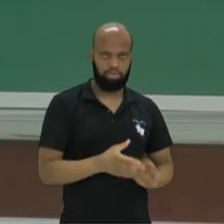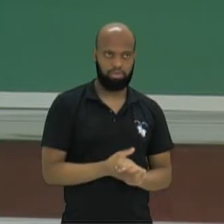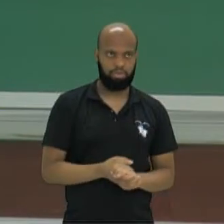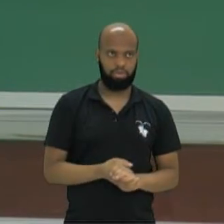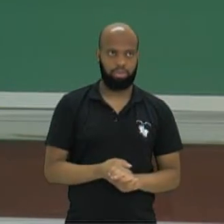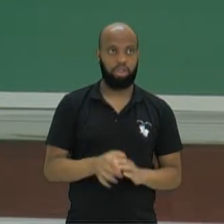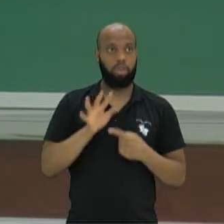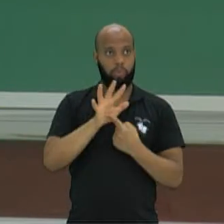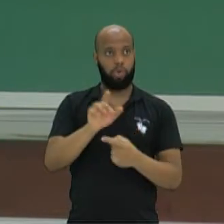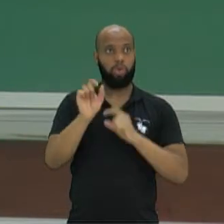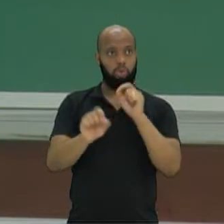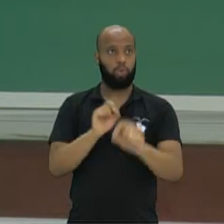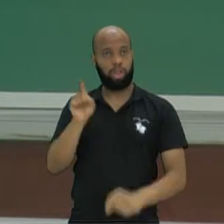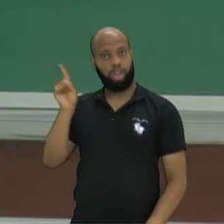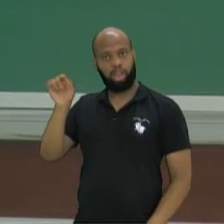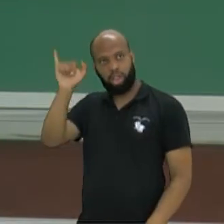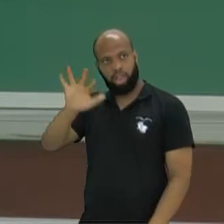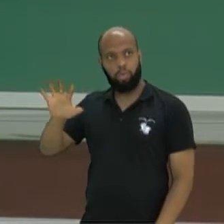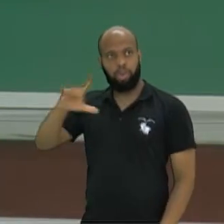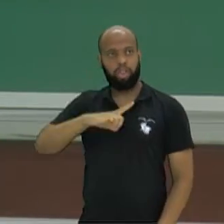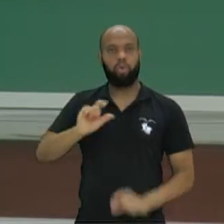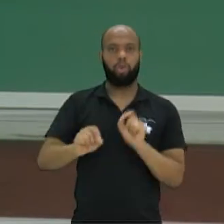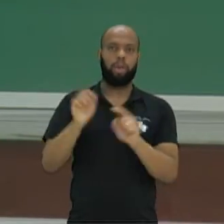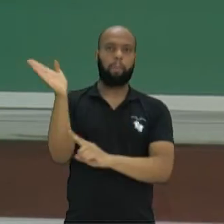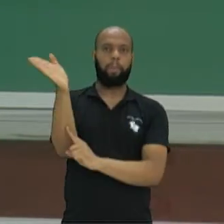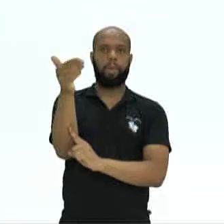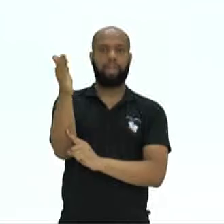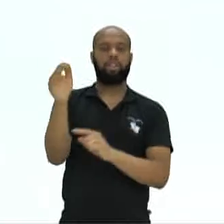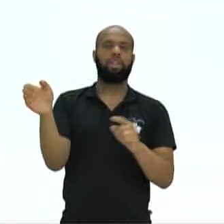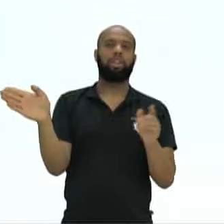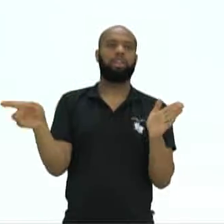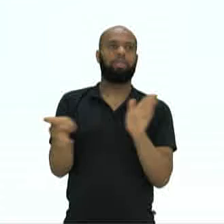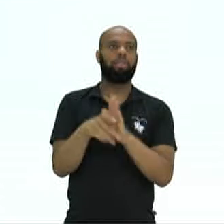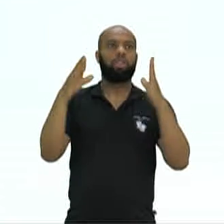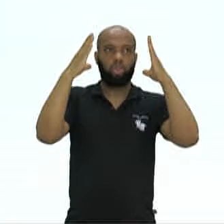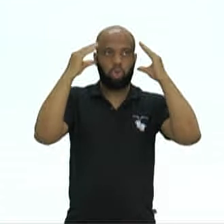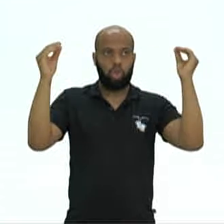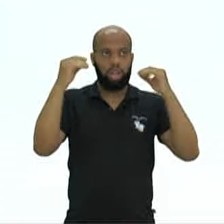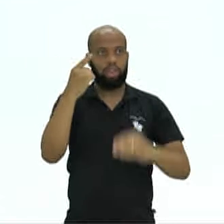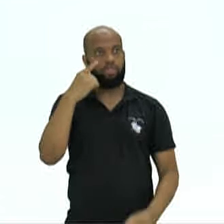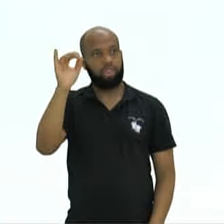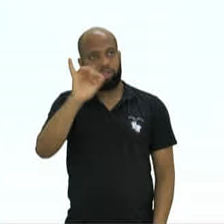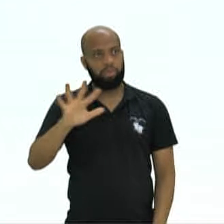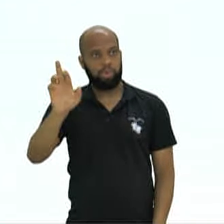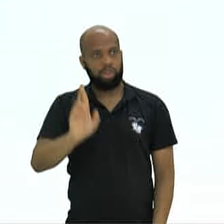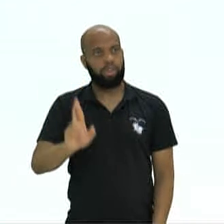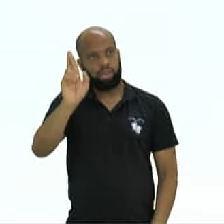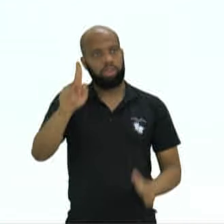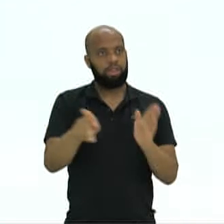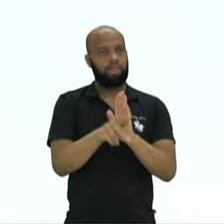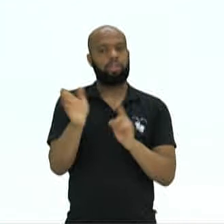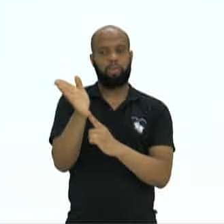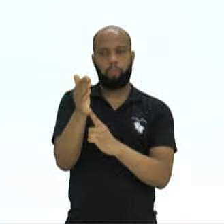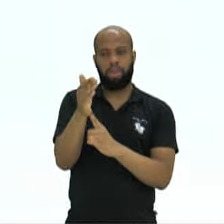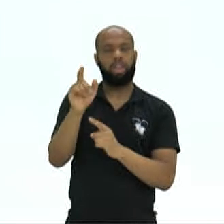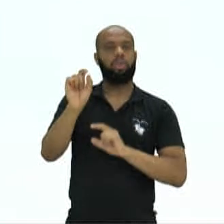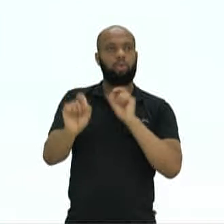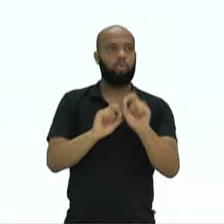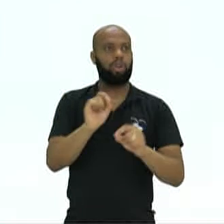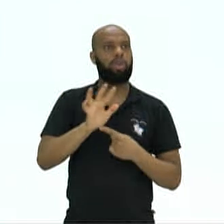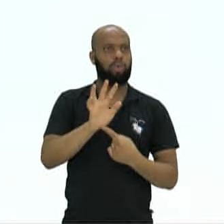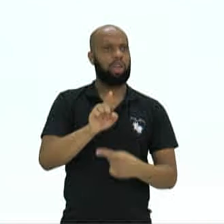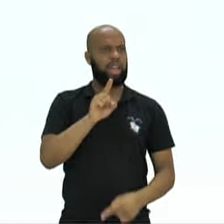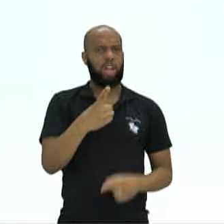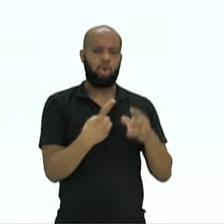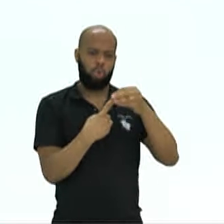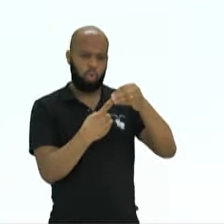mostra habitantes da colônia sob a bandeira holandesa, o que indica aqui a imagem, representando aqui a bandeira, o que indica que o Calabar não foi o